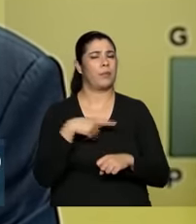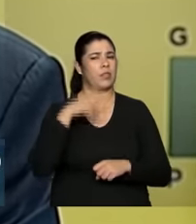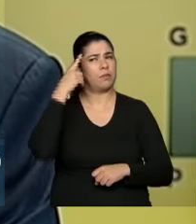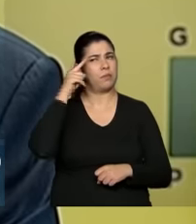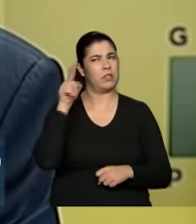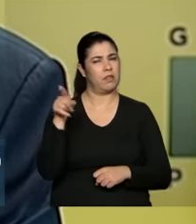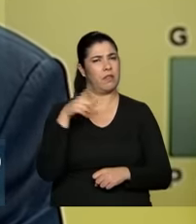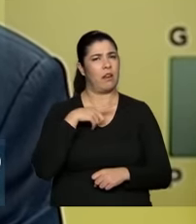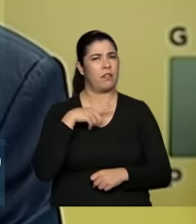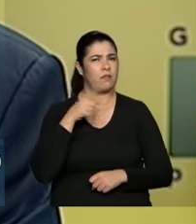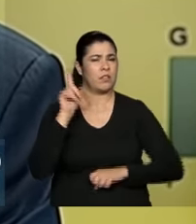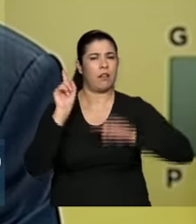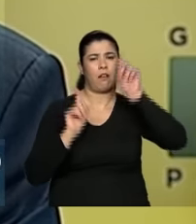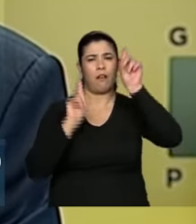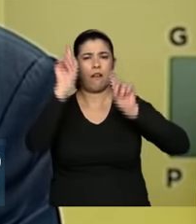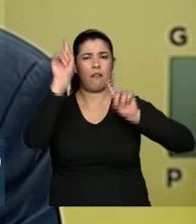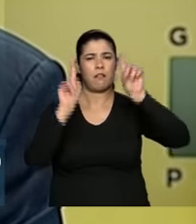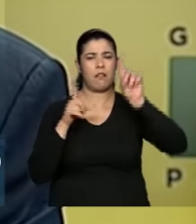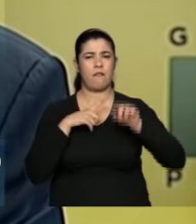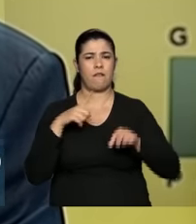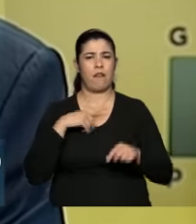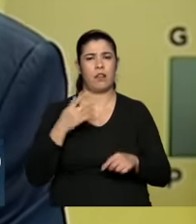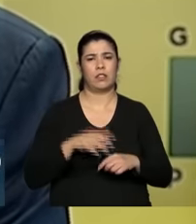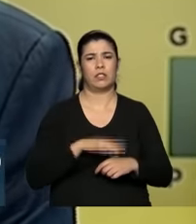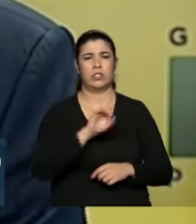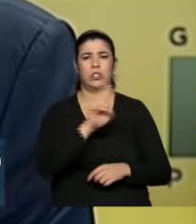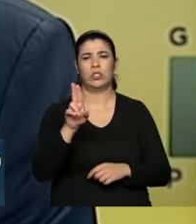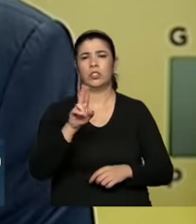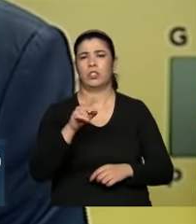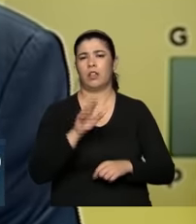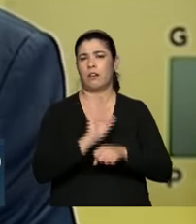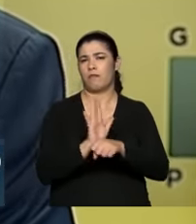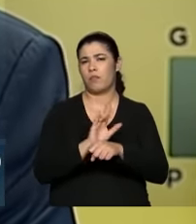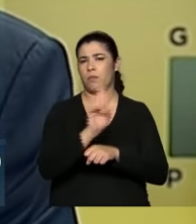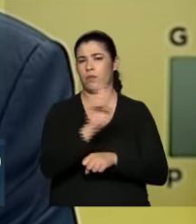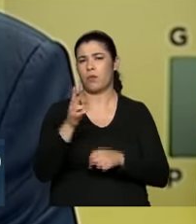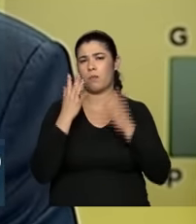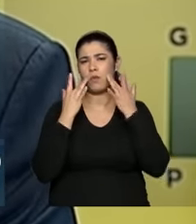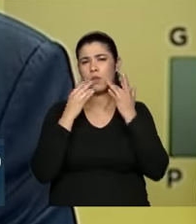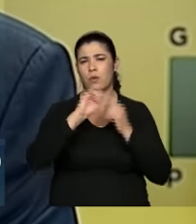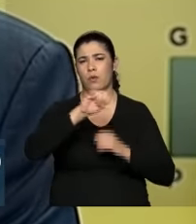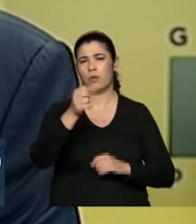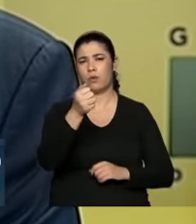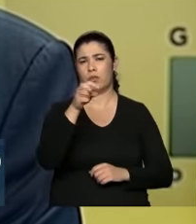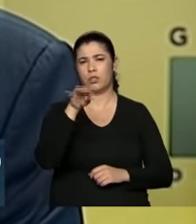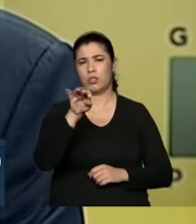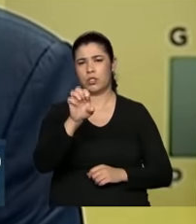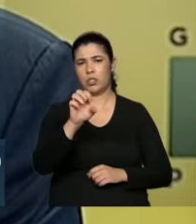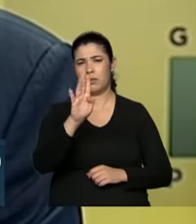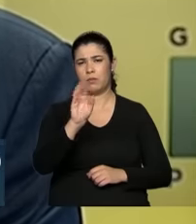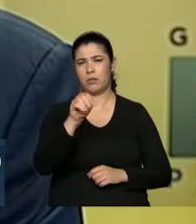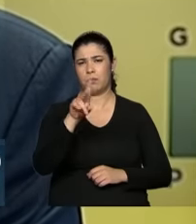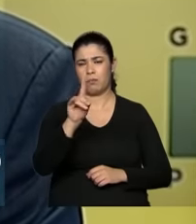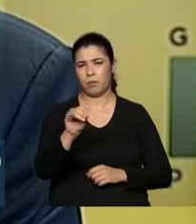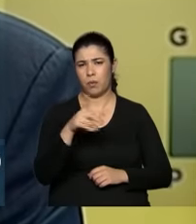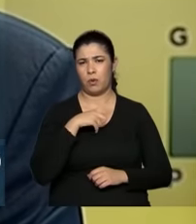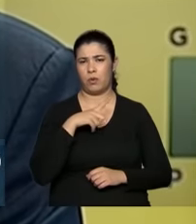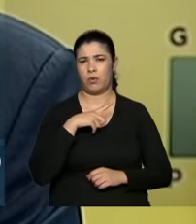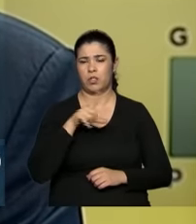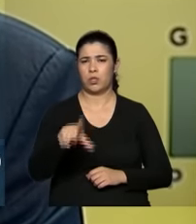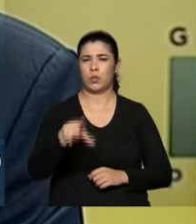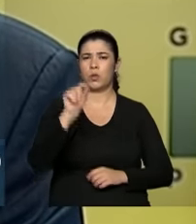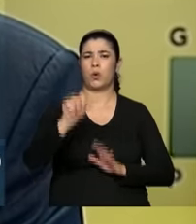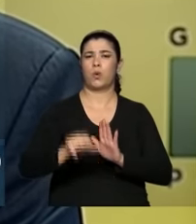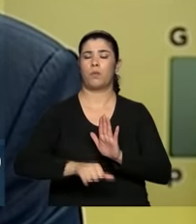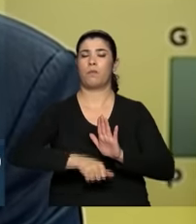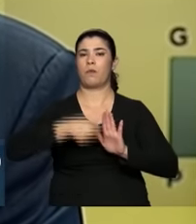talvez carnaval, em que havia James Bond, podíamos imaginar os Beatles, tudo mais, coloca o Sistema Nacional de